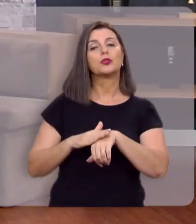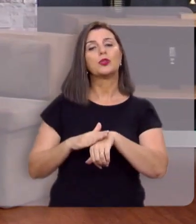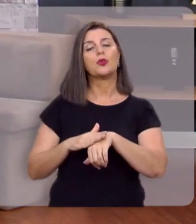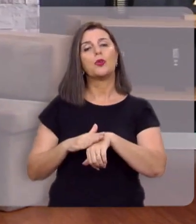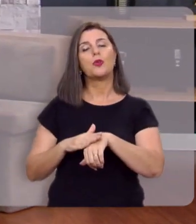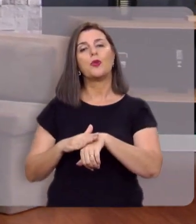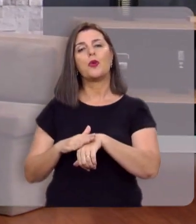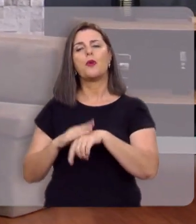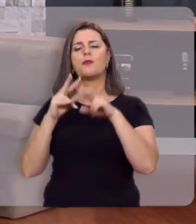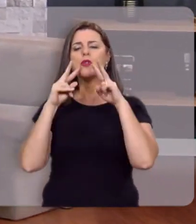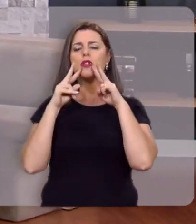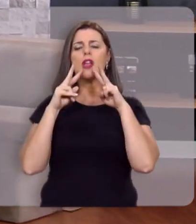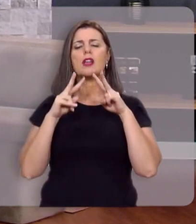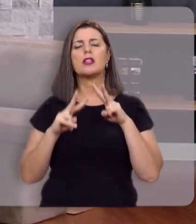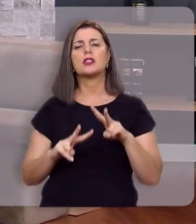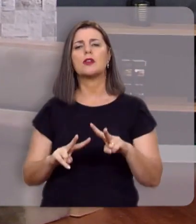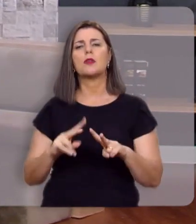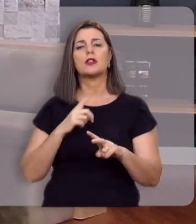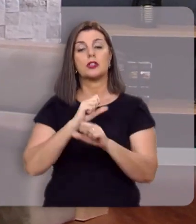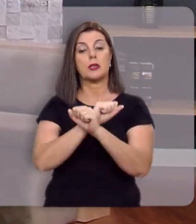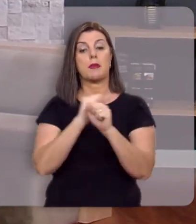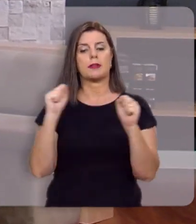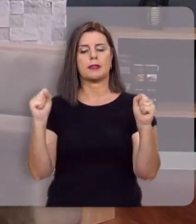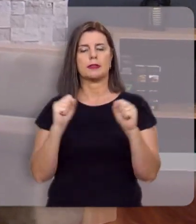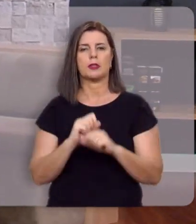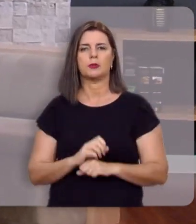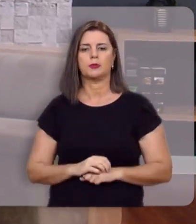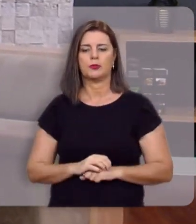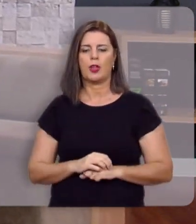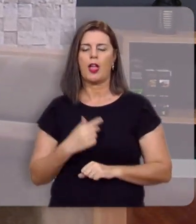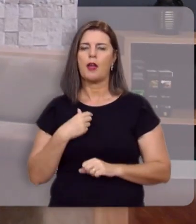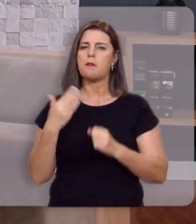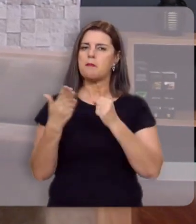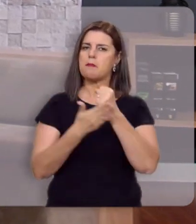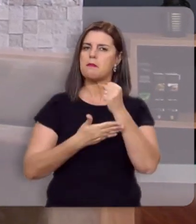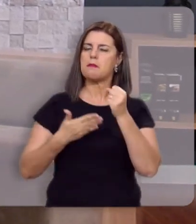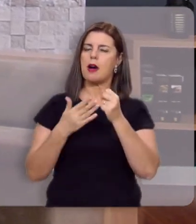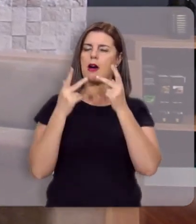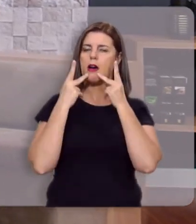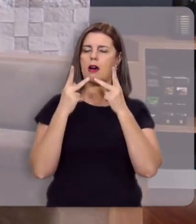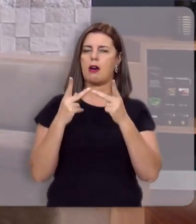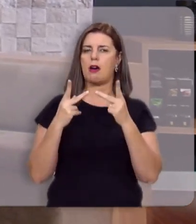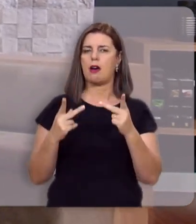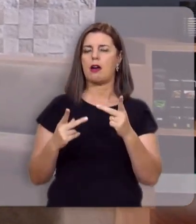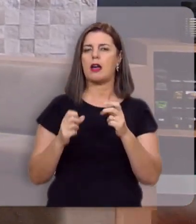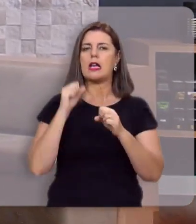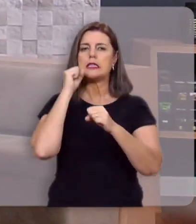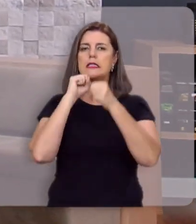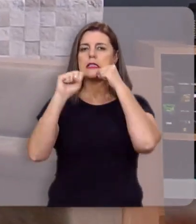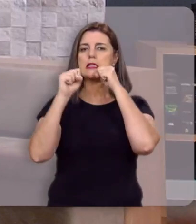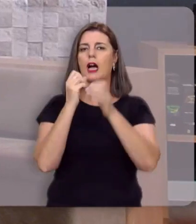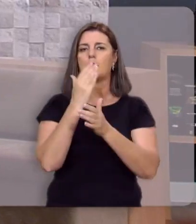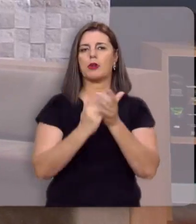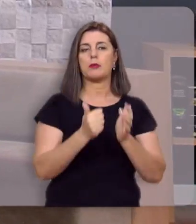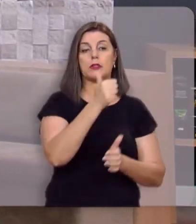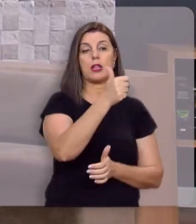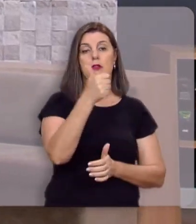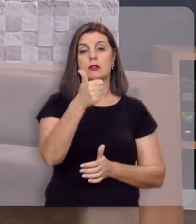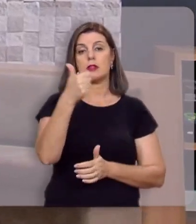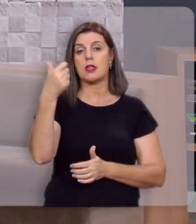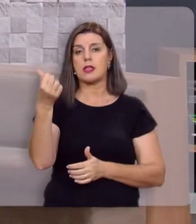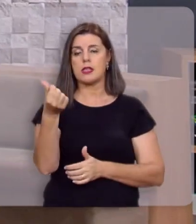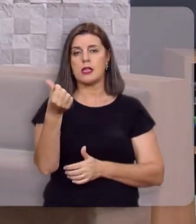sobre o testemunho de uma libertação e vou fundamentar esta mensagem no Salmo